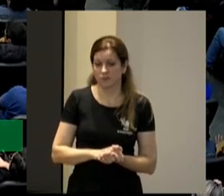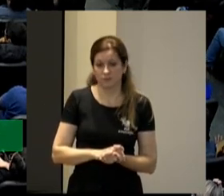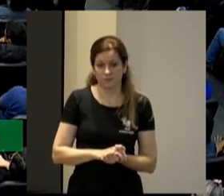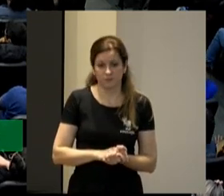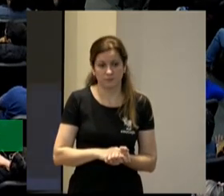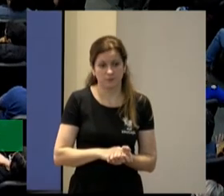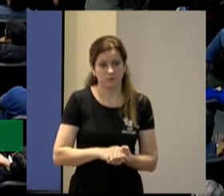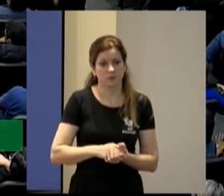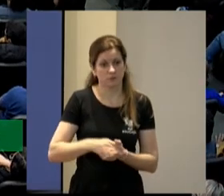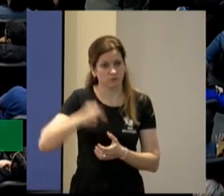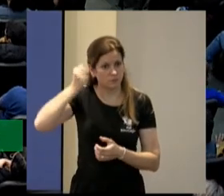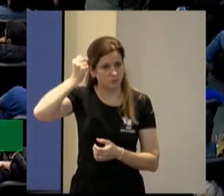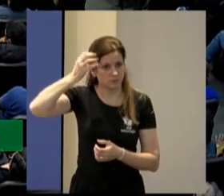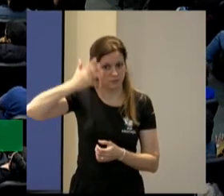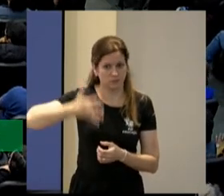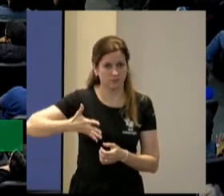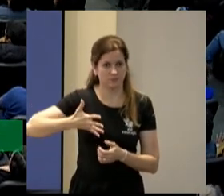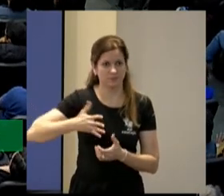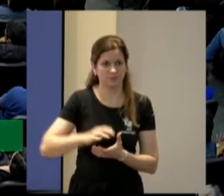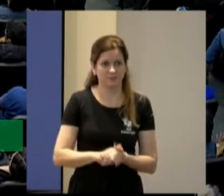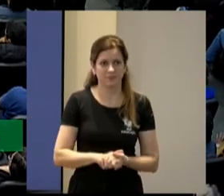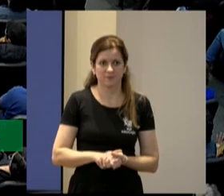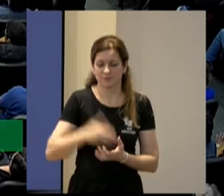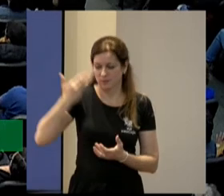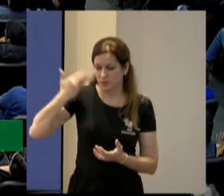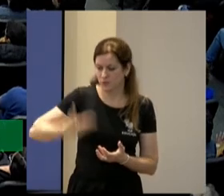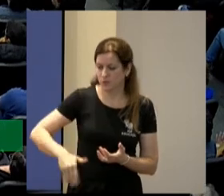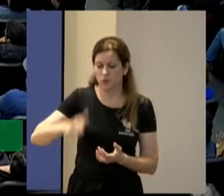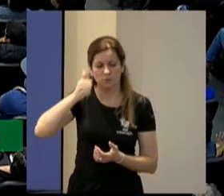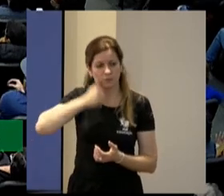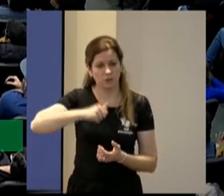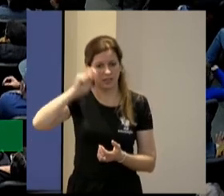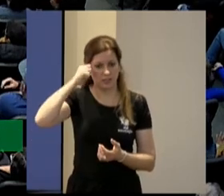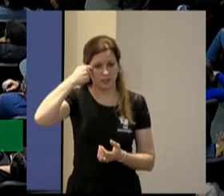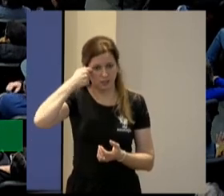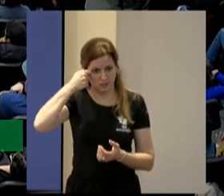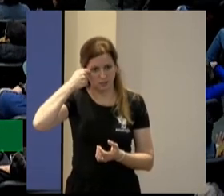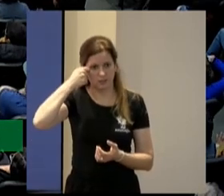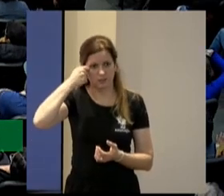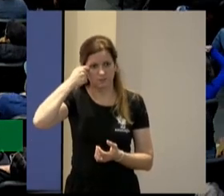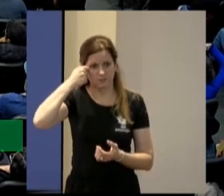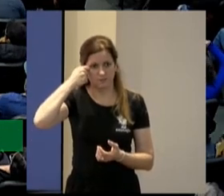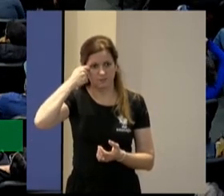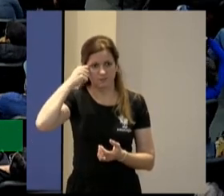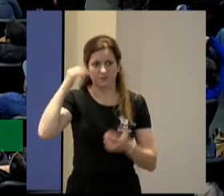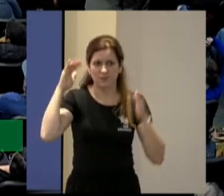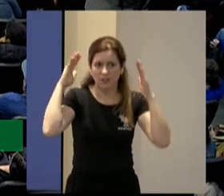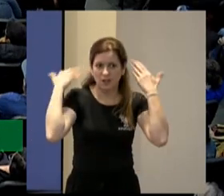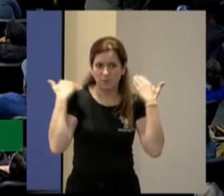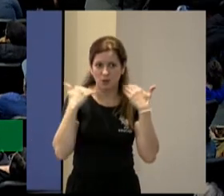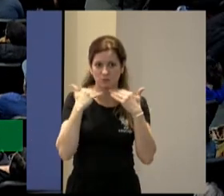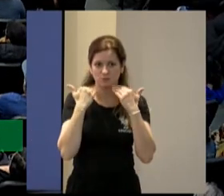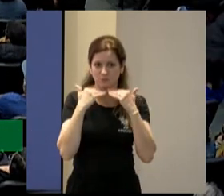minha autodescrição. Eu sou uma mulher negra, cabelo na altura do queixo,